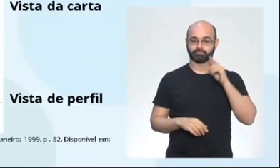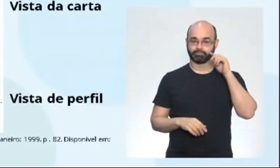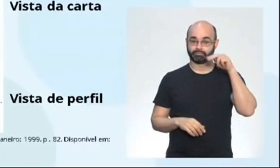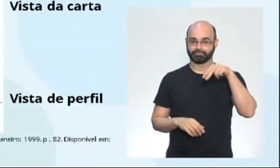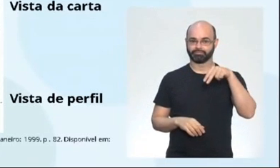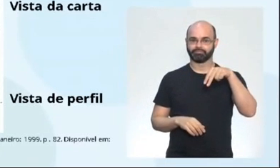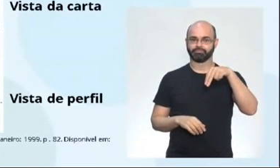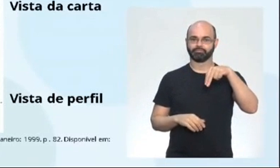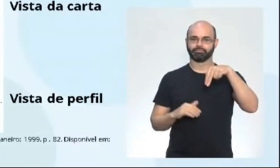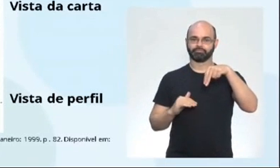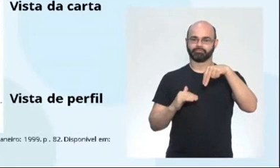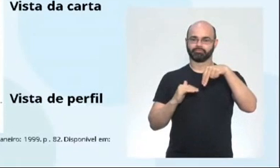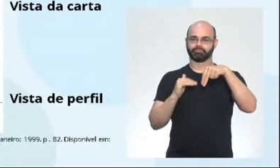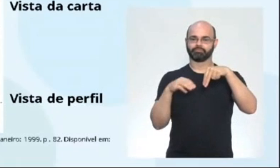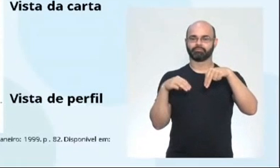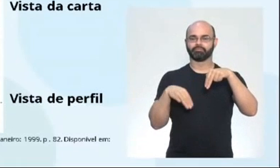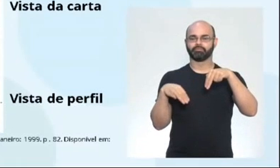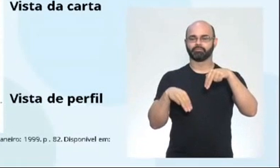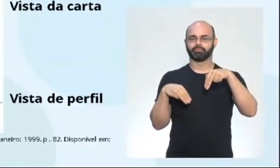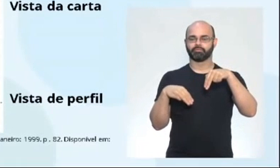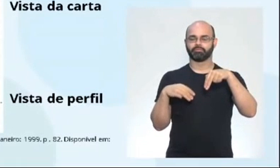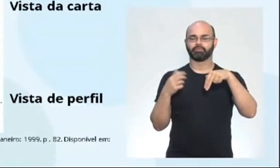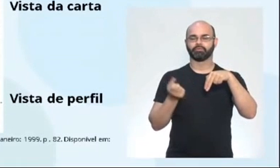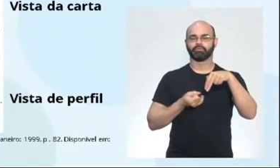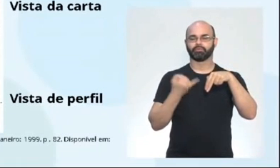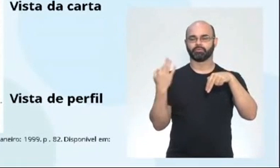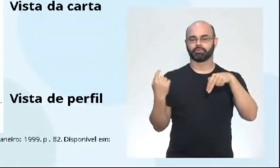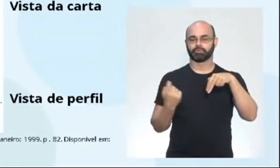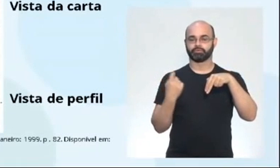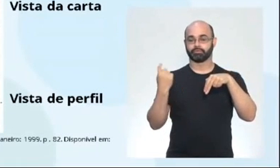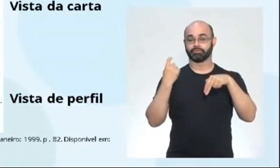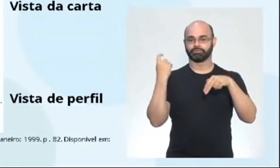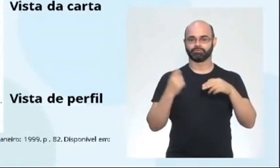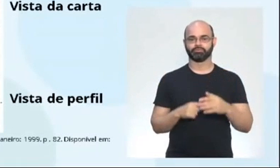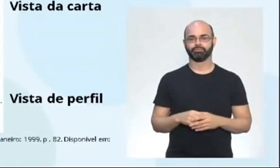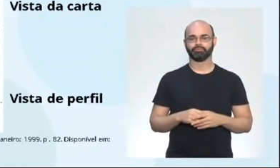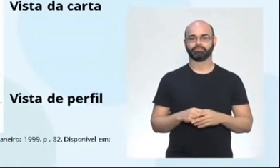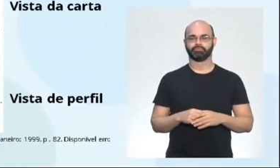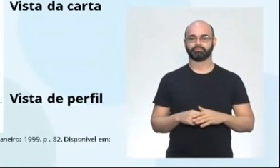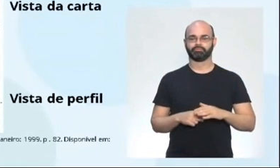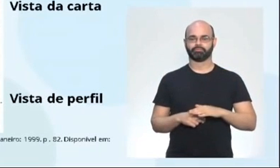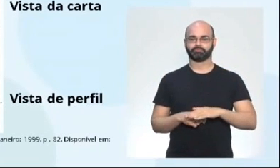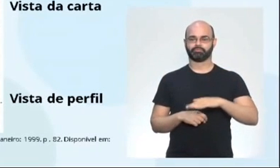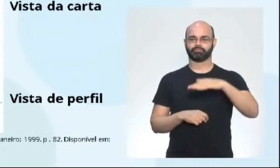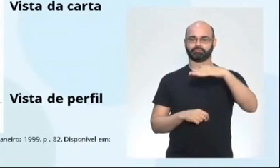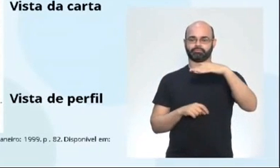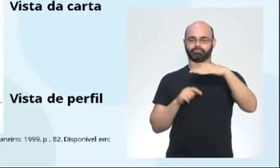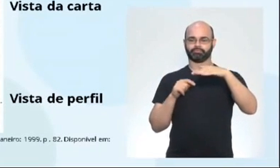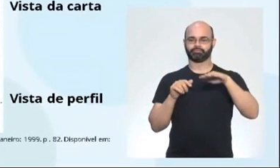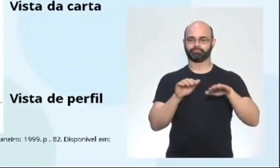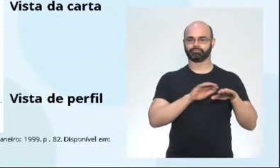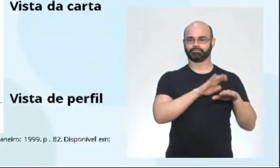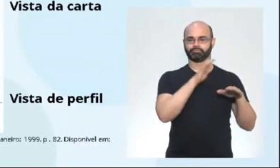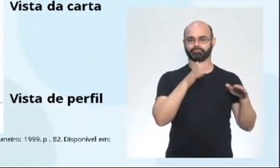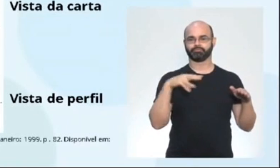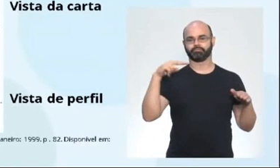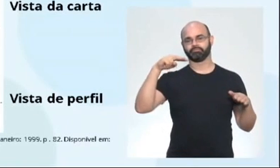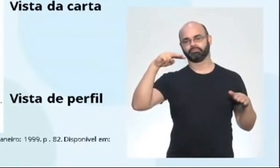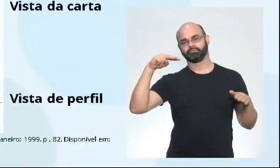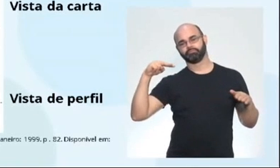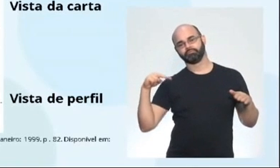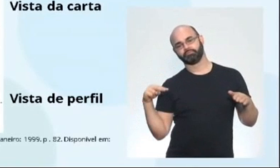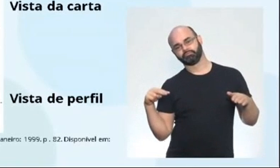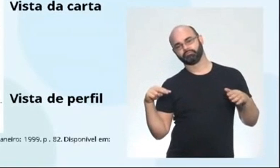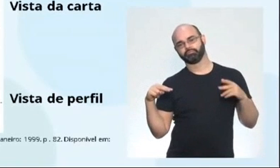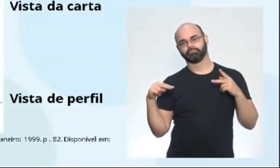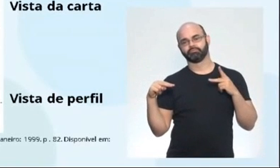quanto os metros pela altitude, e nós temos aí a vista de perfil na última imagem, que aí mostra,